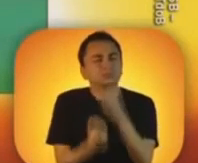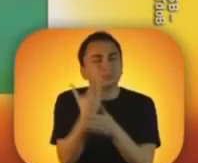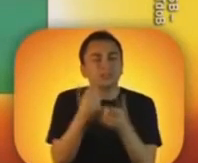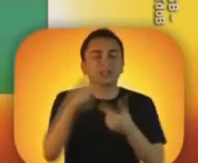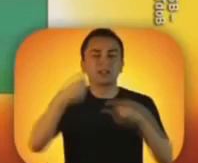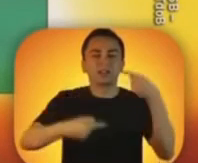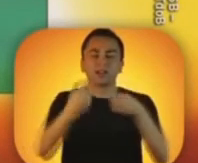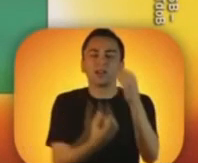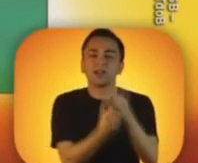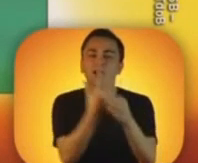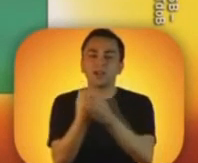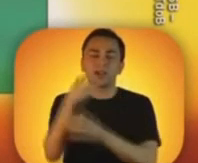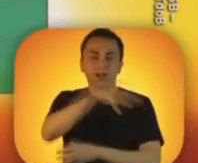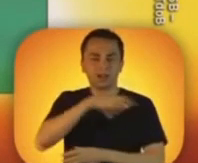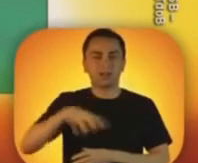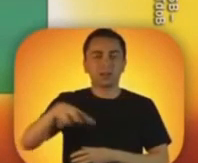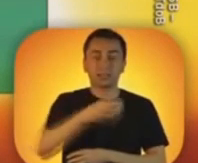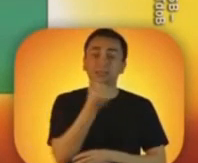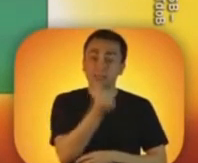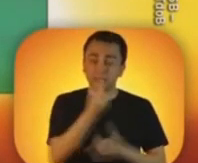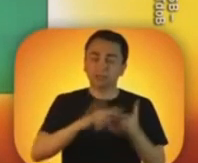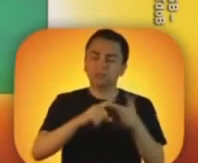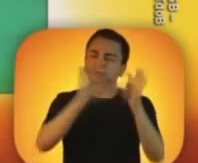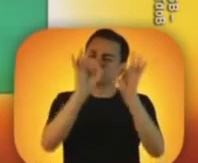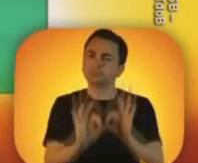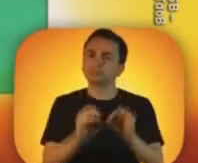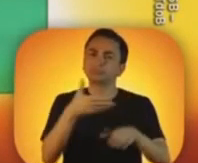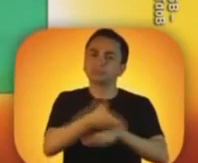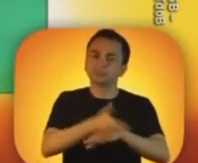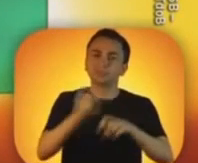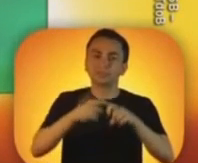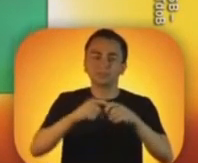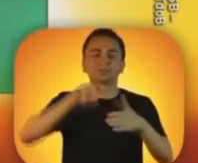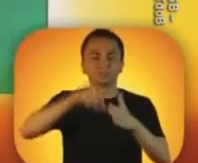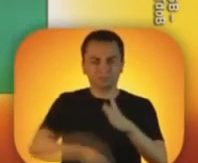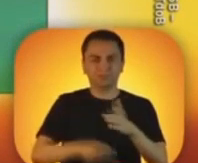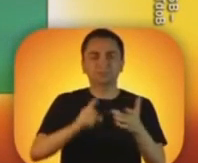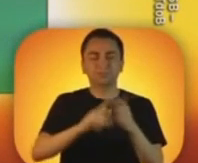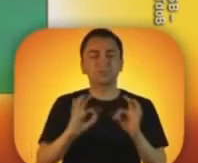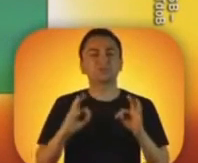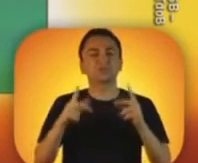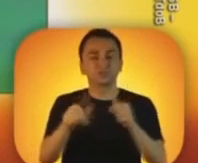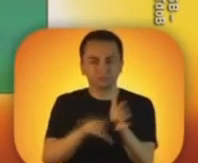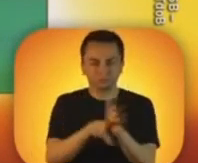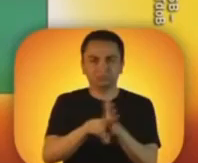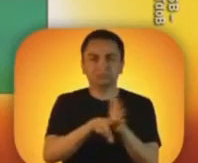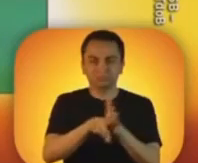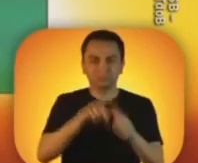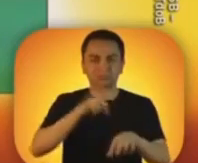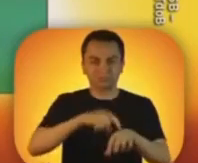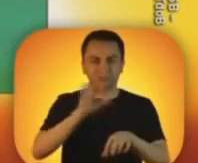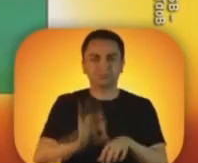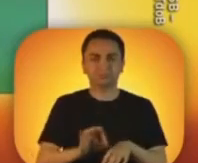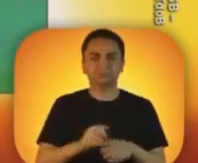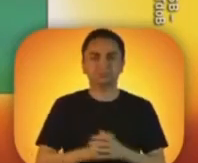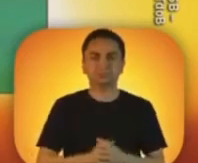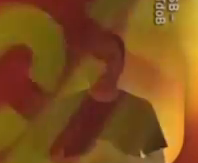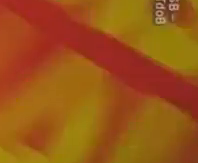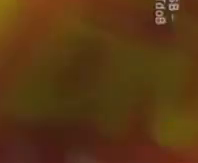Implantar uma policlínica em cada regional para oferecer consultas com médicos especialistas e exames com hora